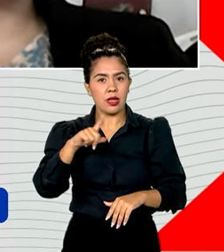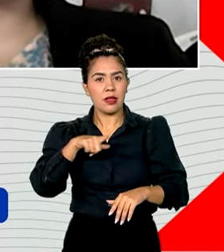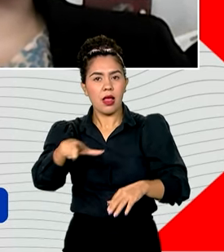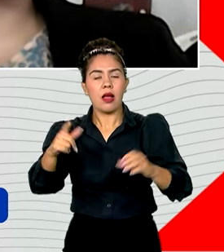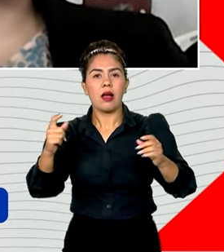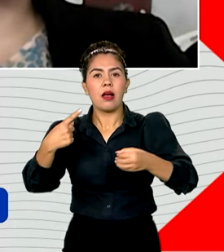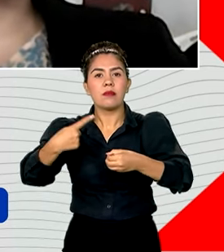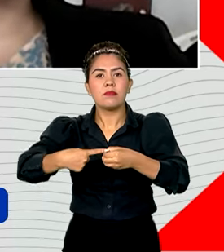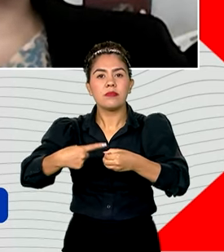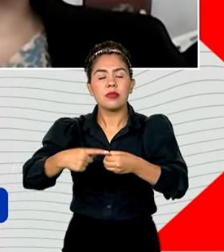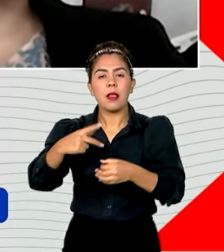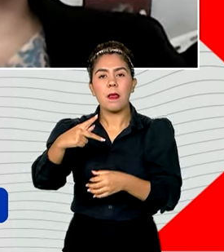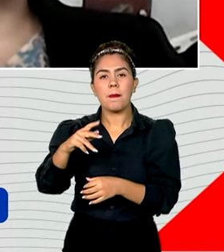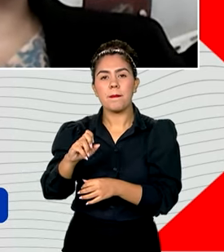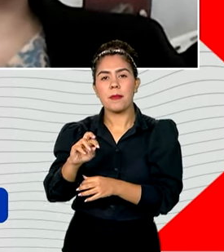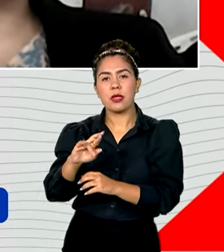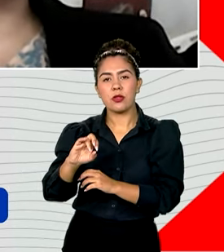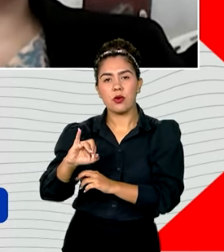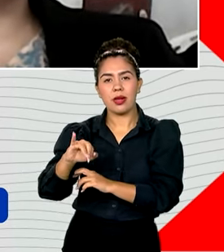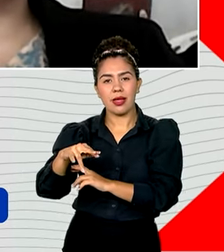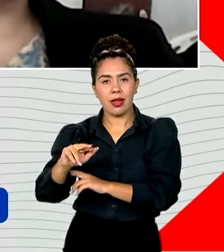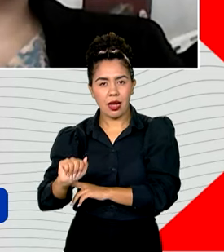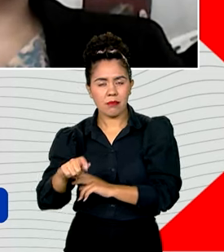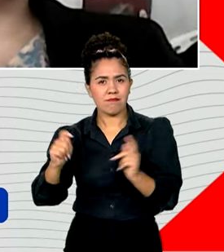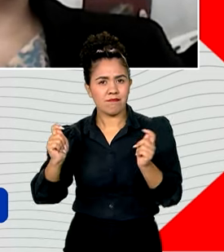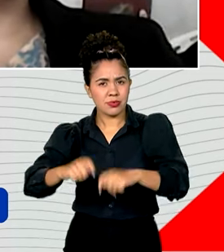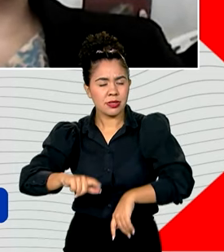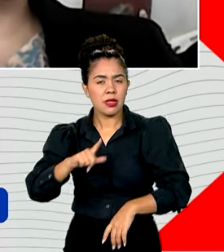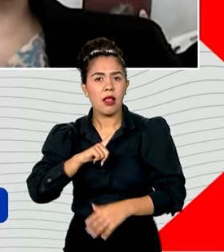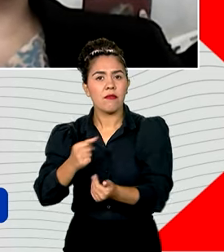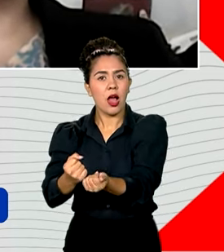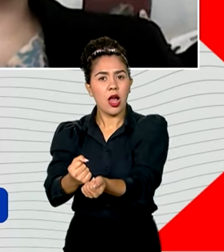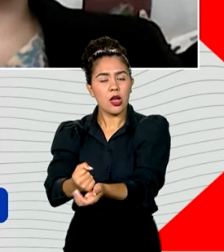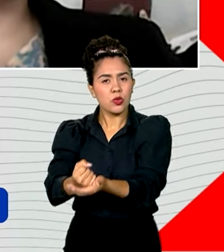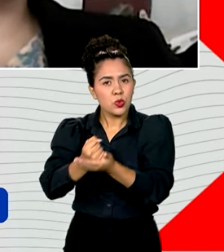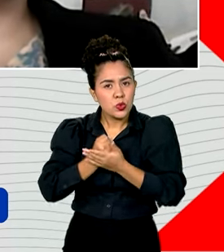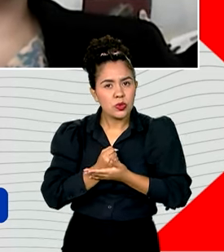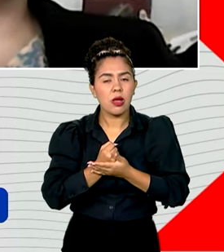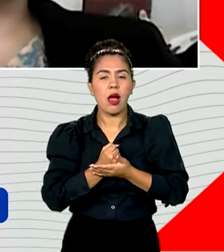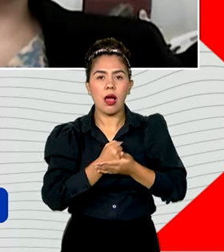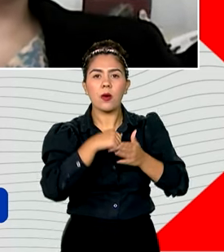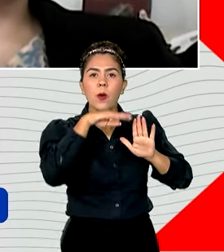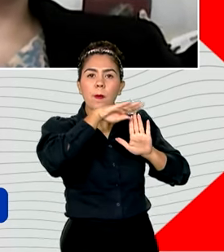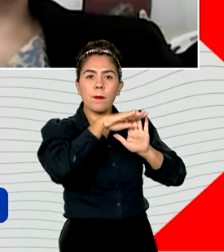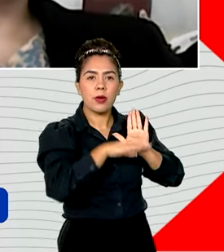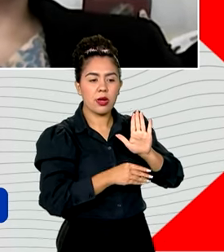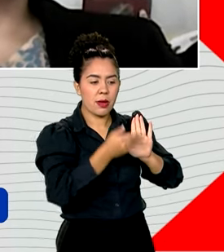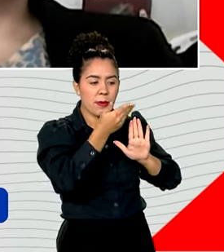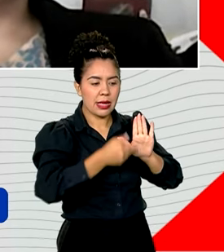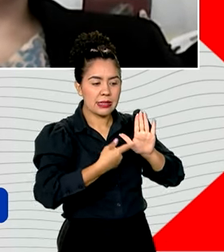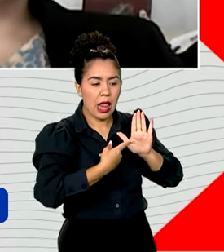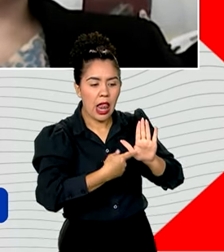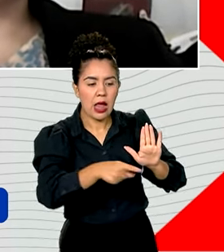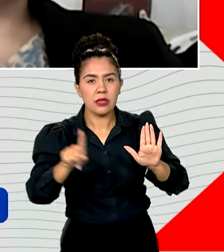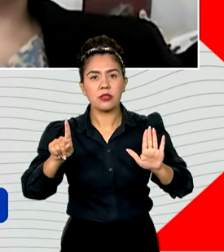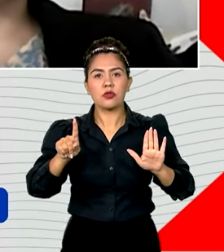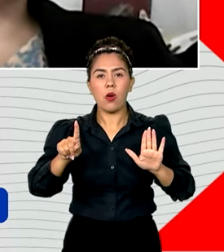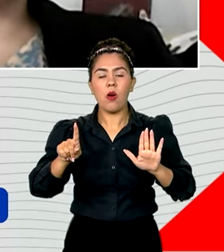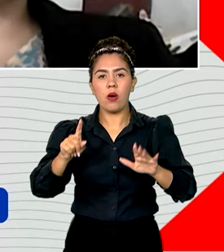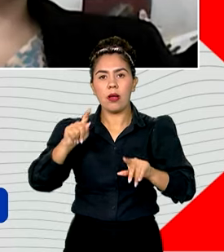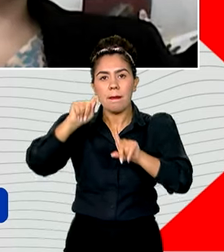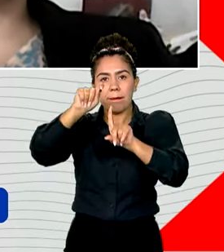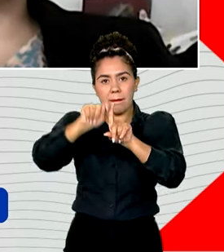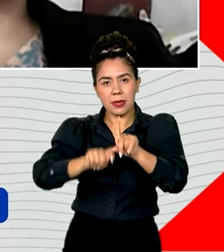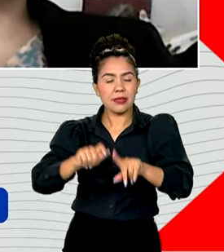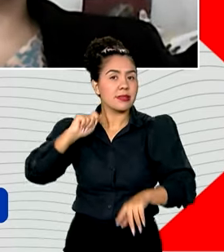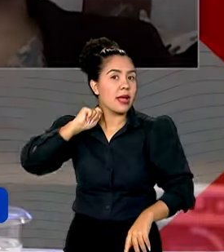certamente vai ajudar muito no programa que lançamos e em abril desse ano de mais acesso a